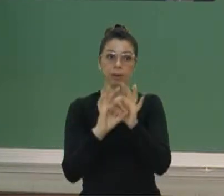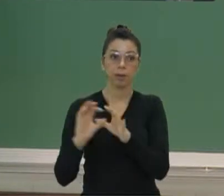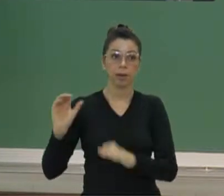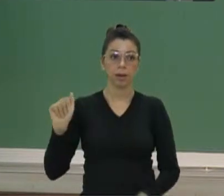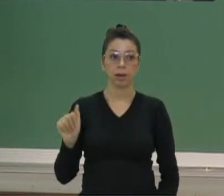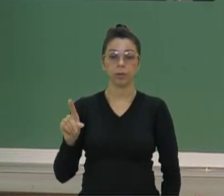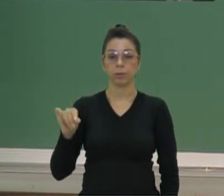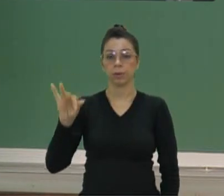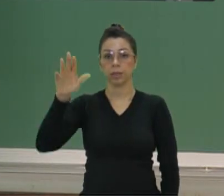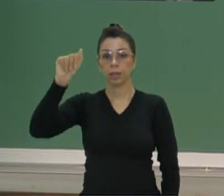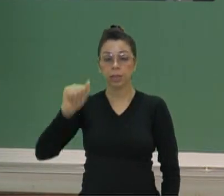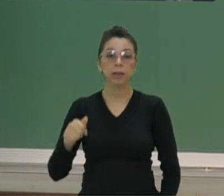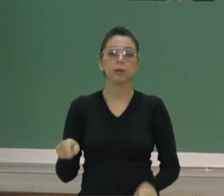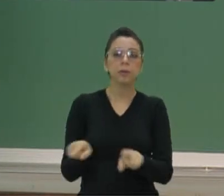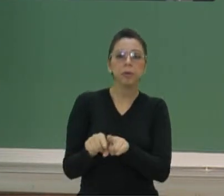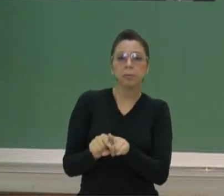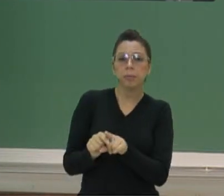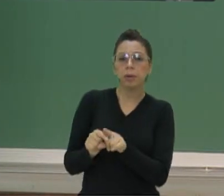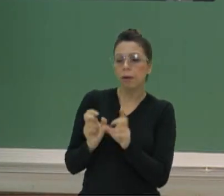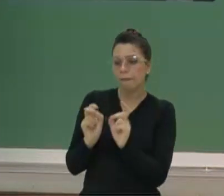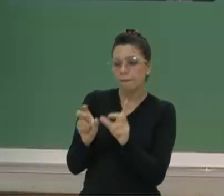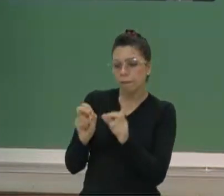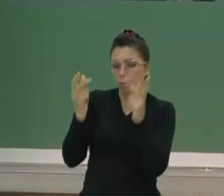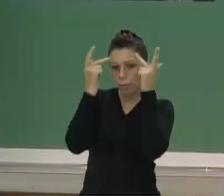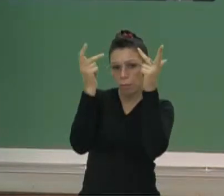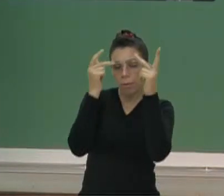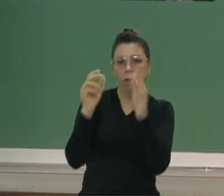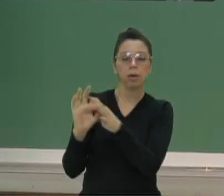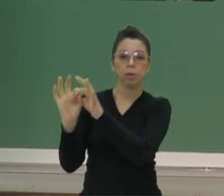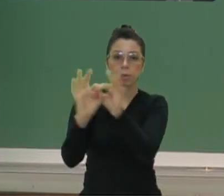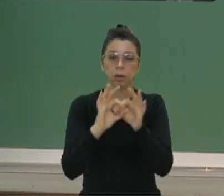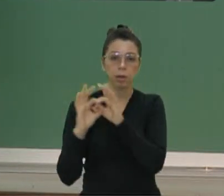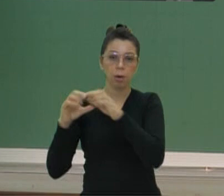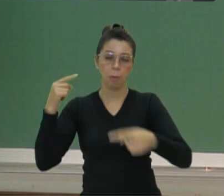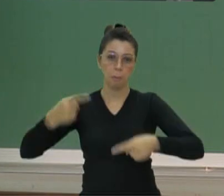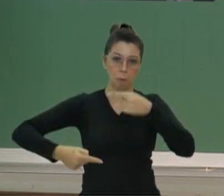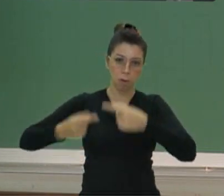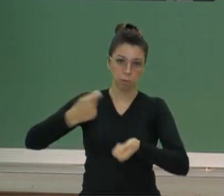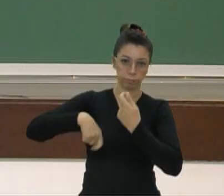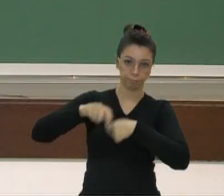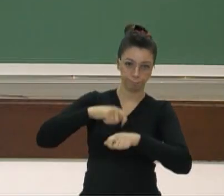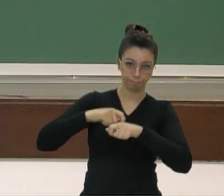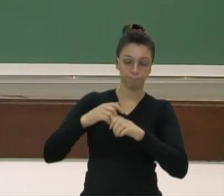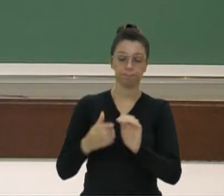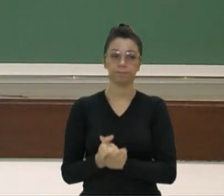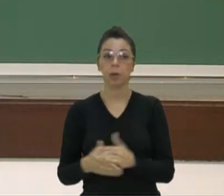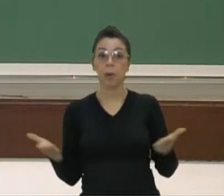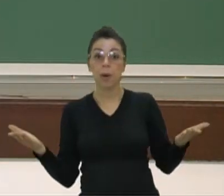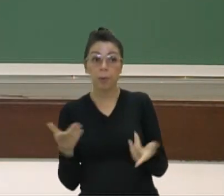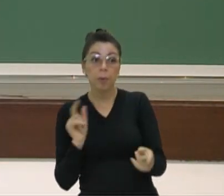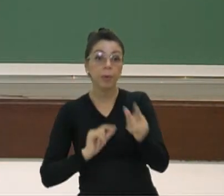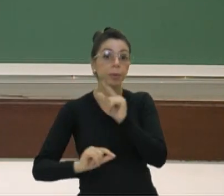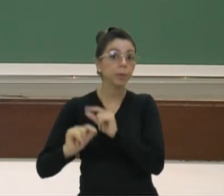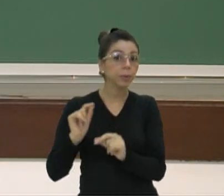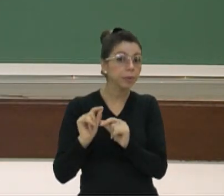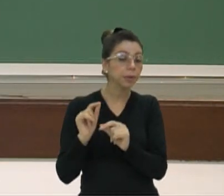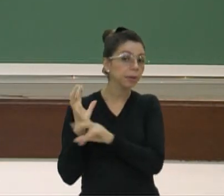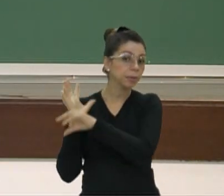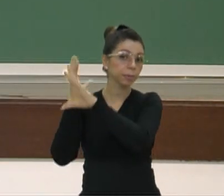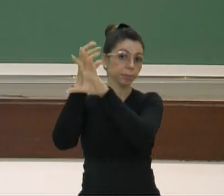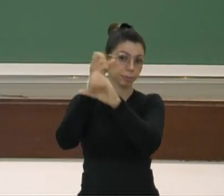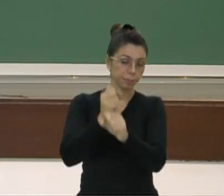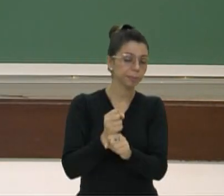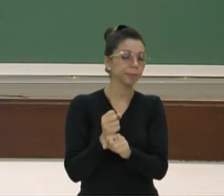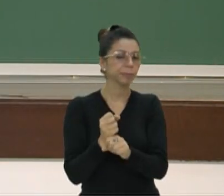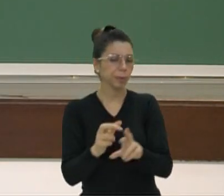aduaneira, o mercado comum e a união política e monetária. Agora, vamos estabelecer um resgatezinho,